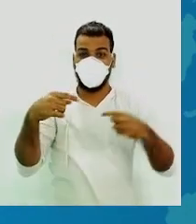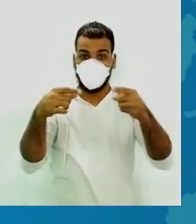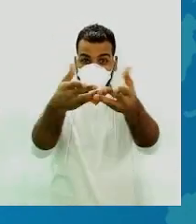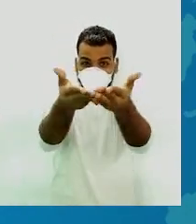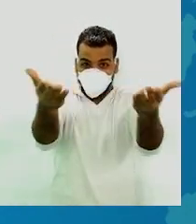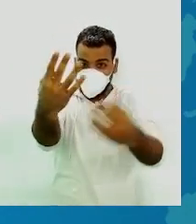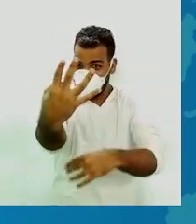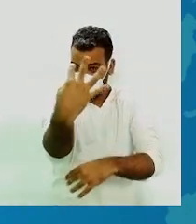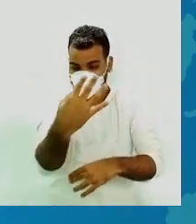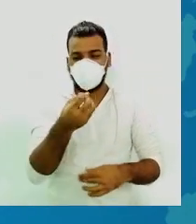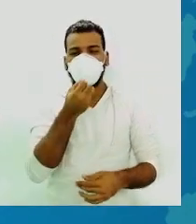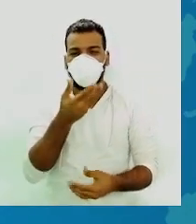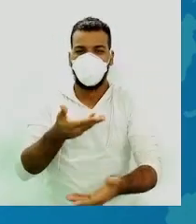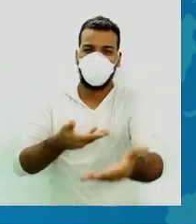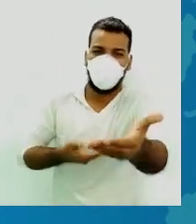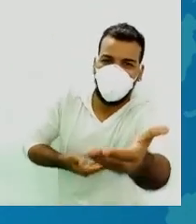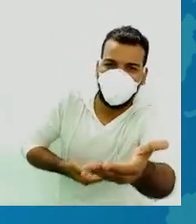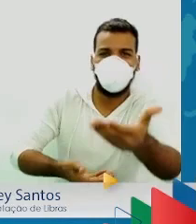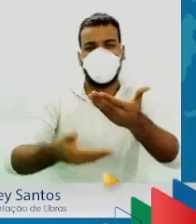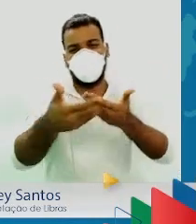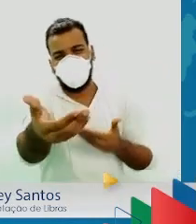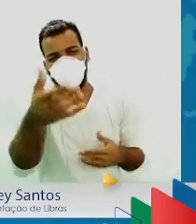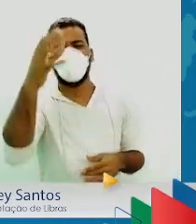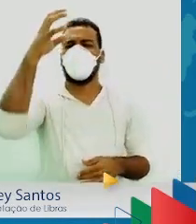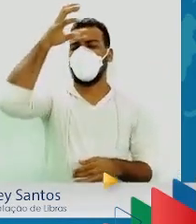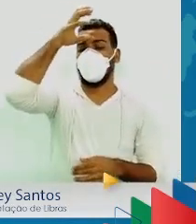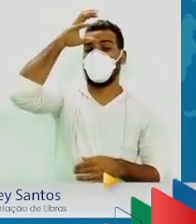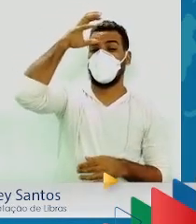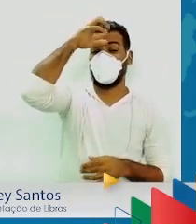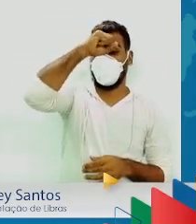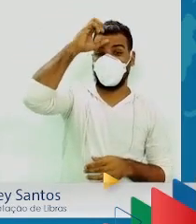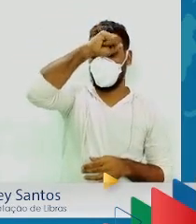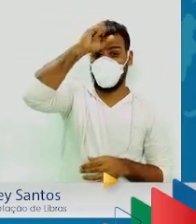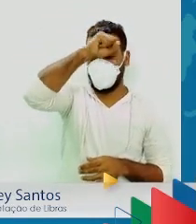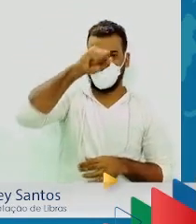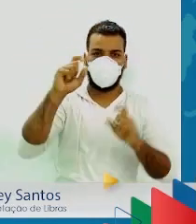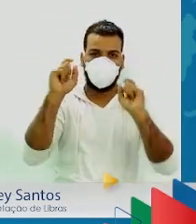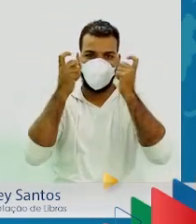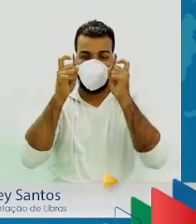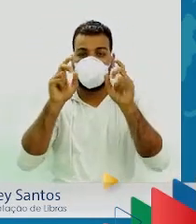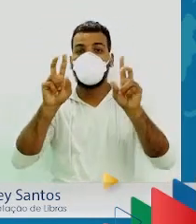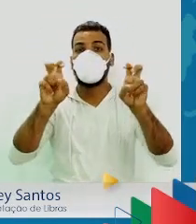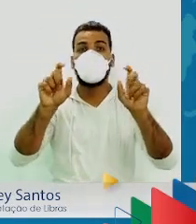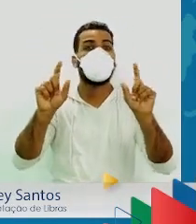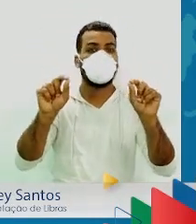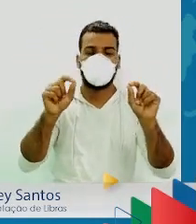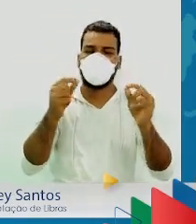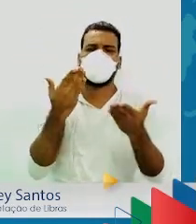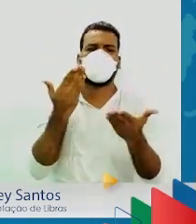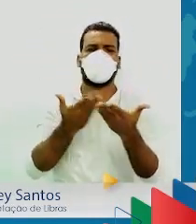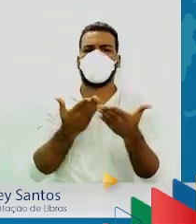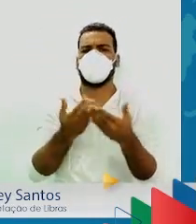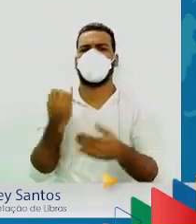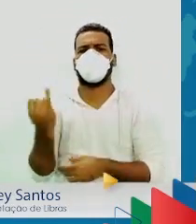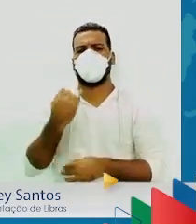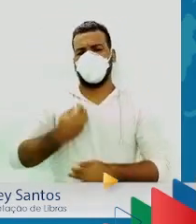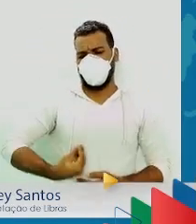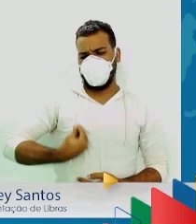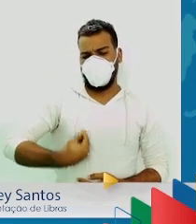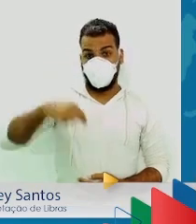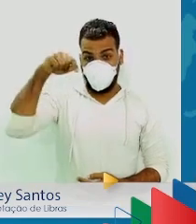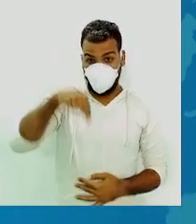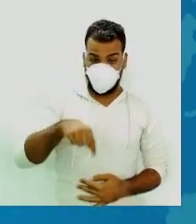aqui desse, para interagirmos, aprendermos, discutirmos sobre algo tão imprescindível para a nossa vida que é